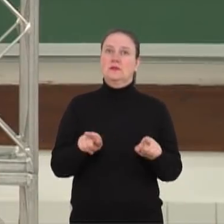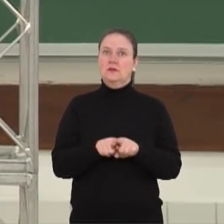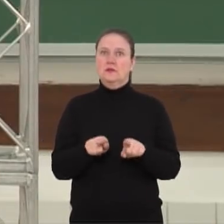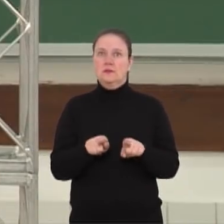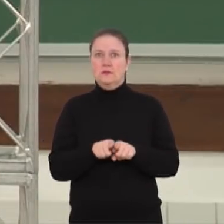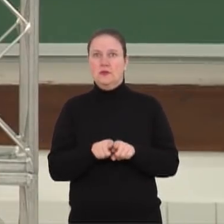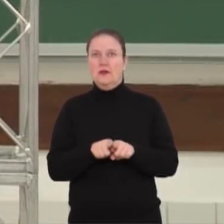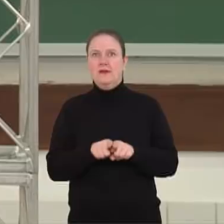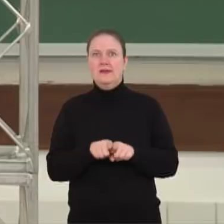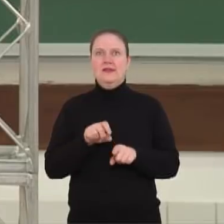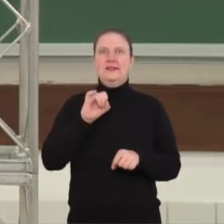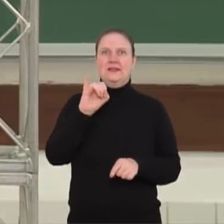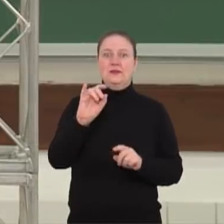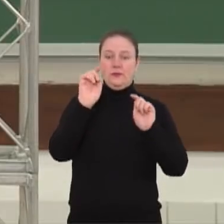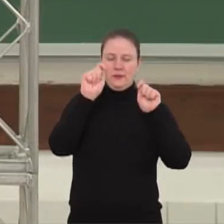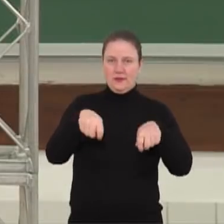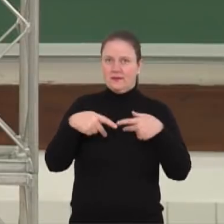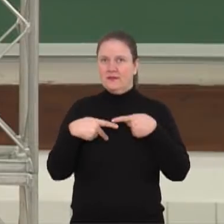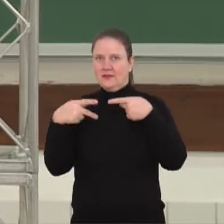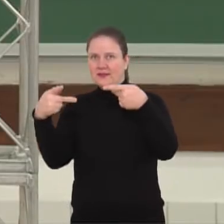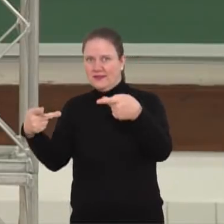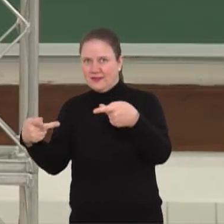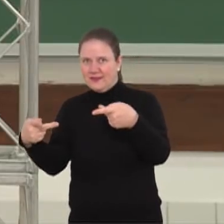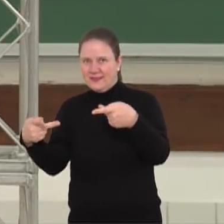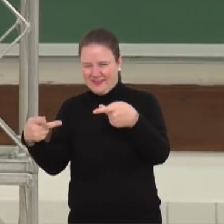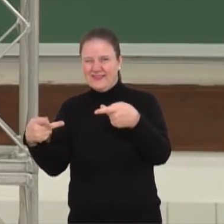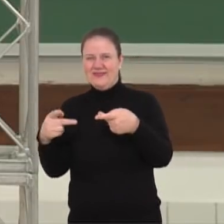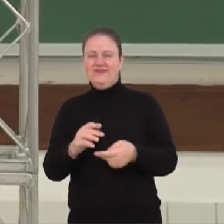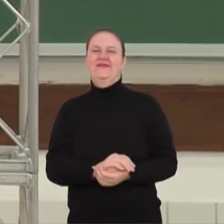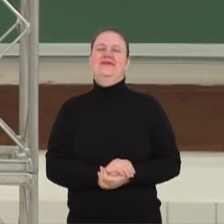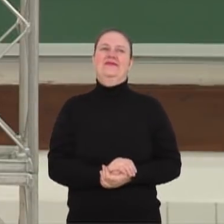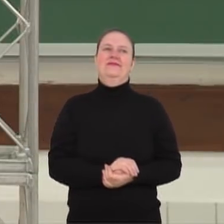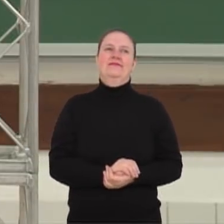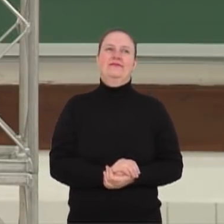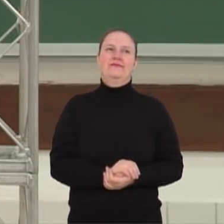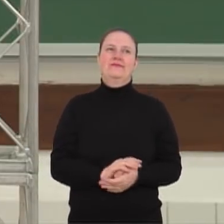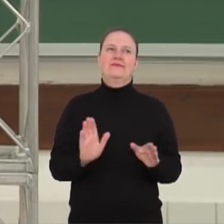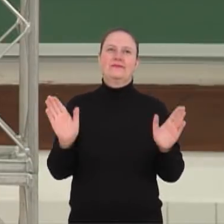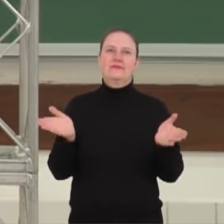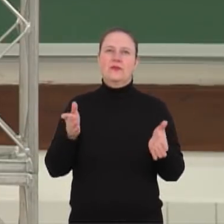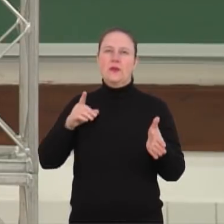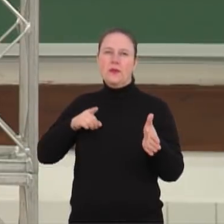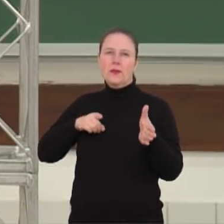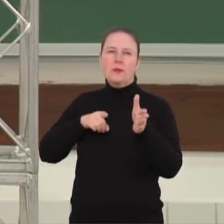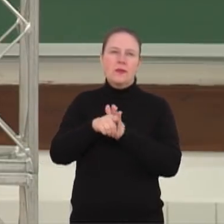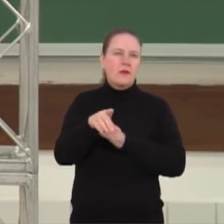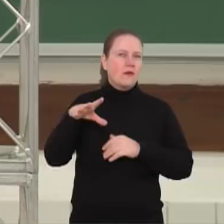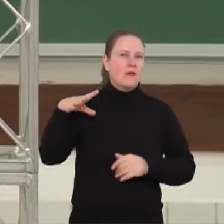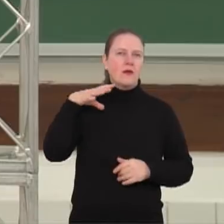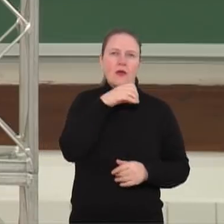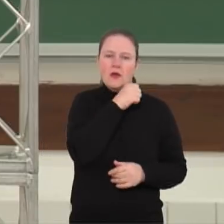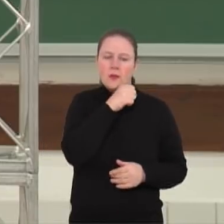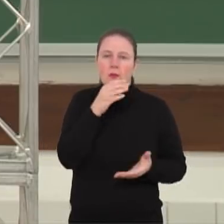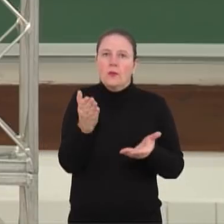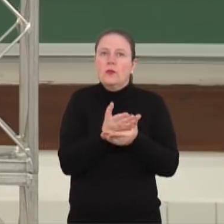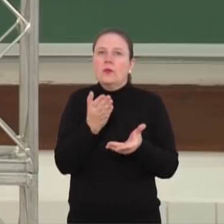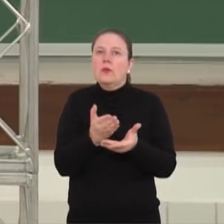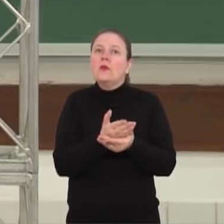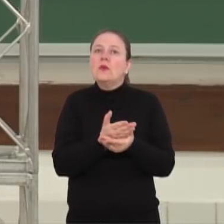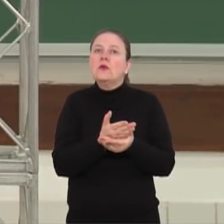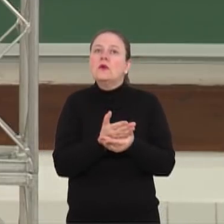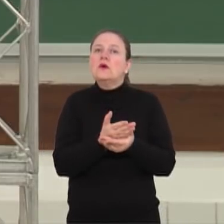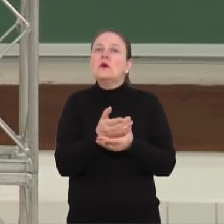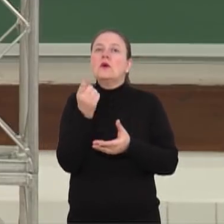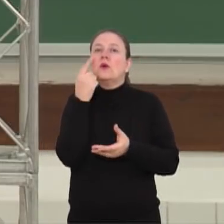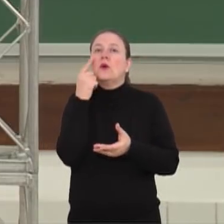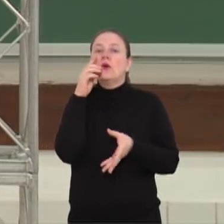Você gostaria de visitar? Ok, very good. E agora, então, rapidinho aí no seu caderno, um quiz para a